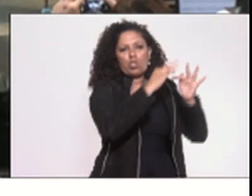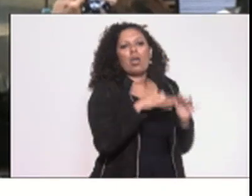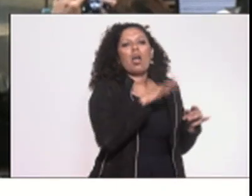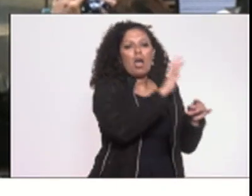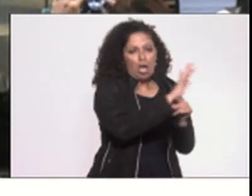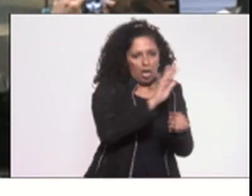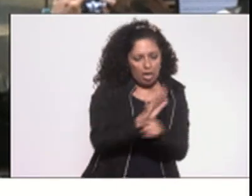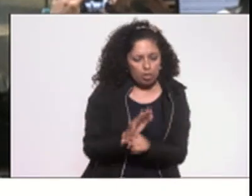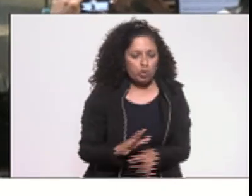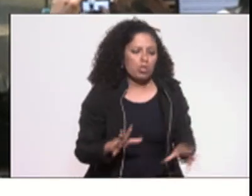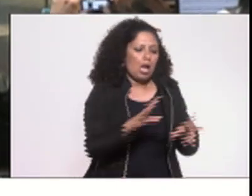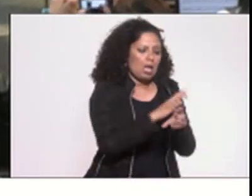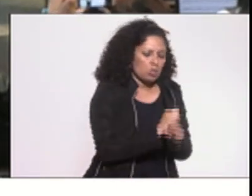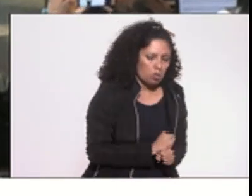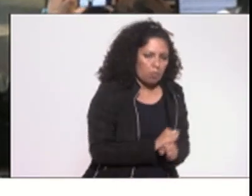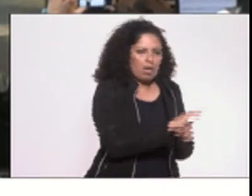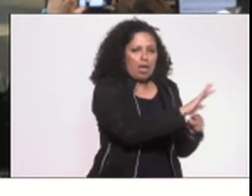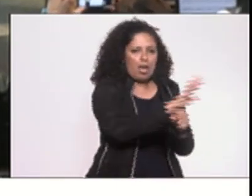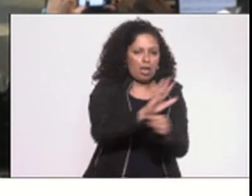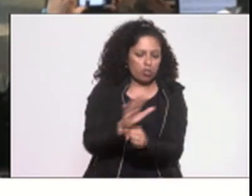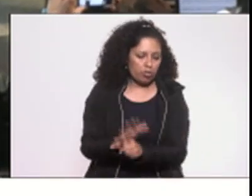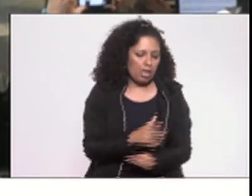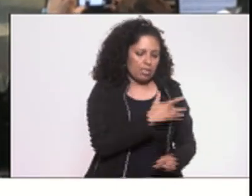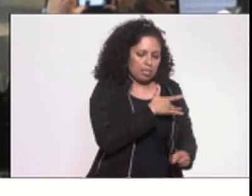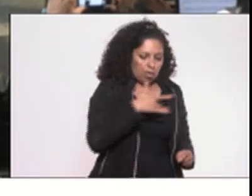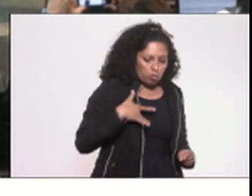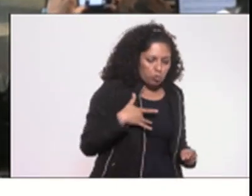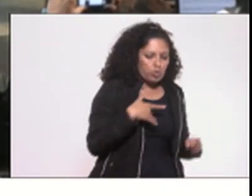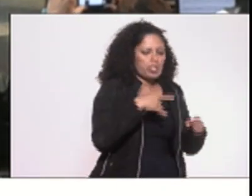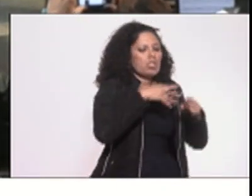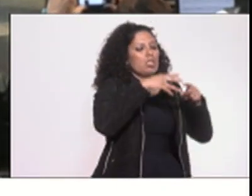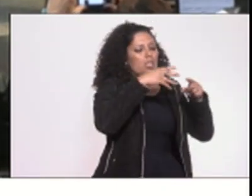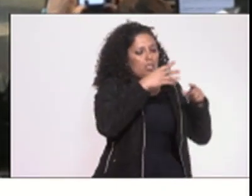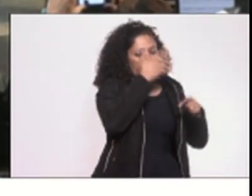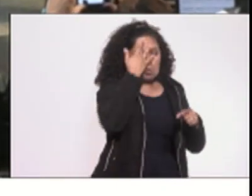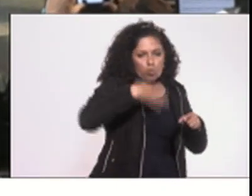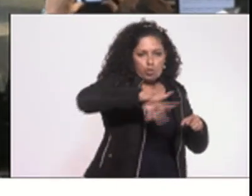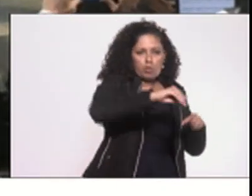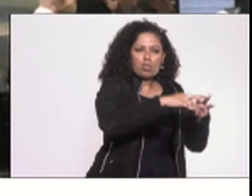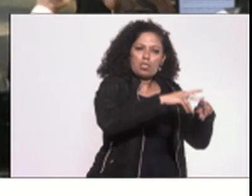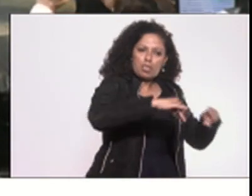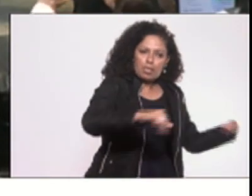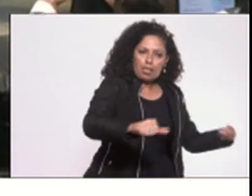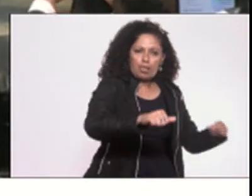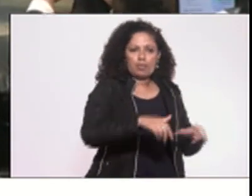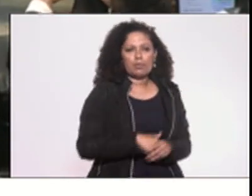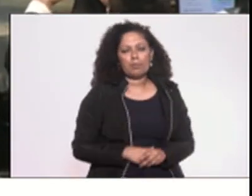tem a agregar para a nossa saúde e a saúde do solo.